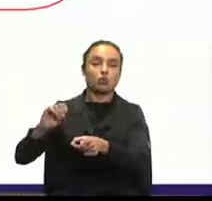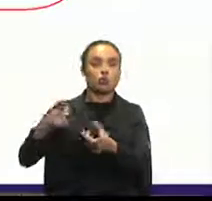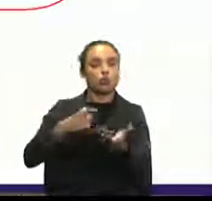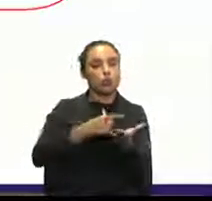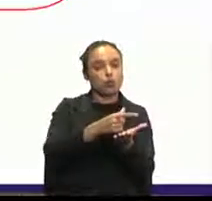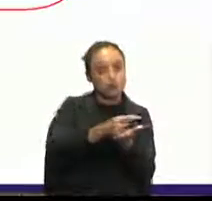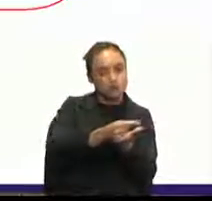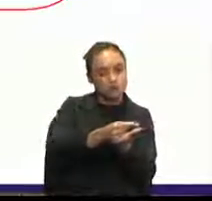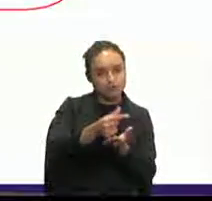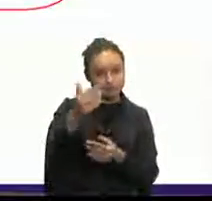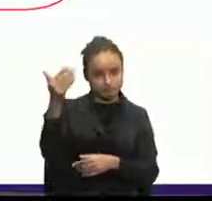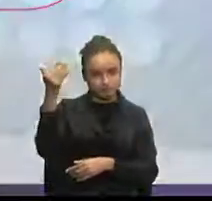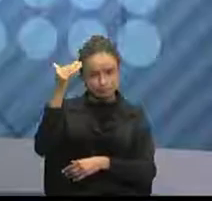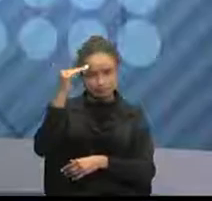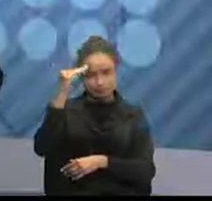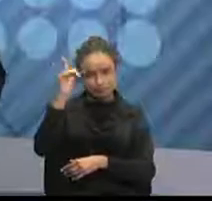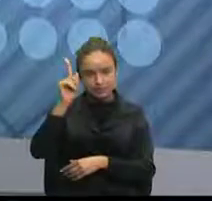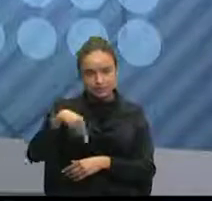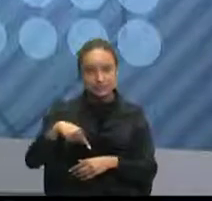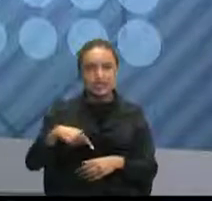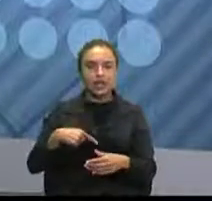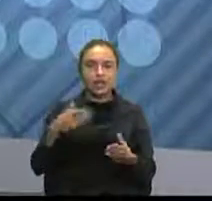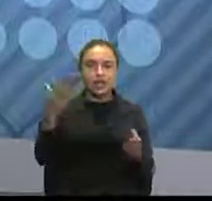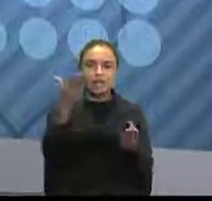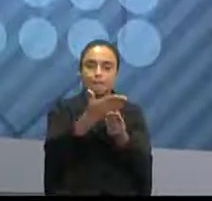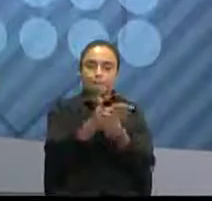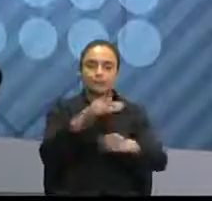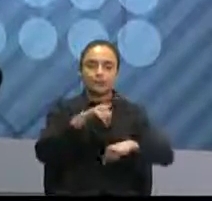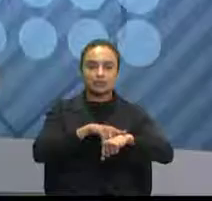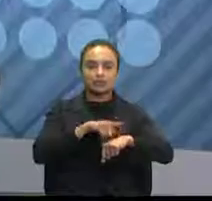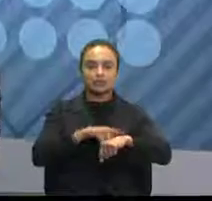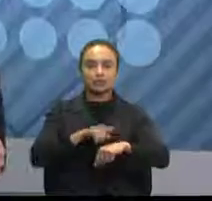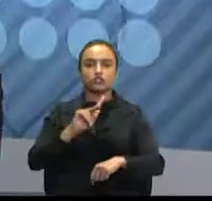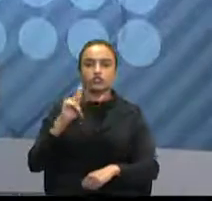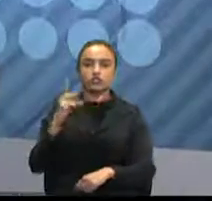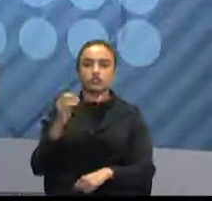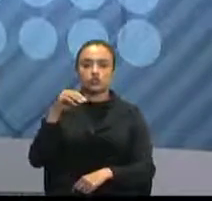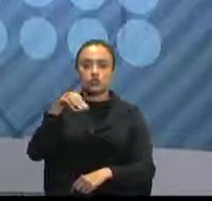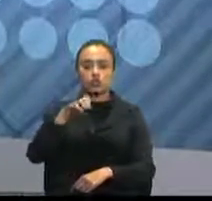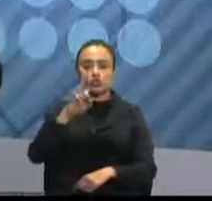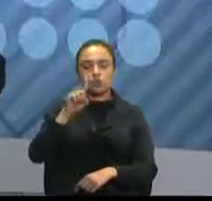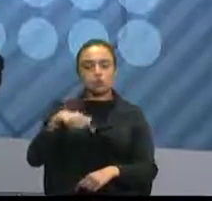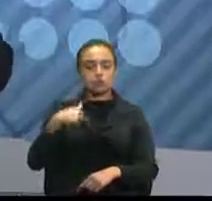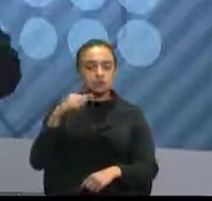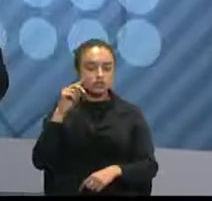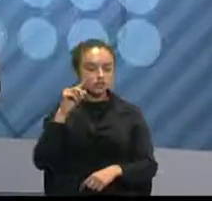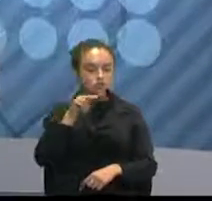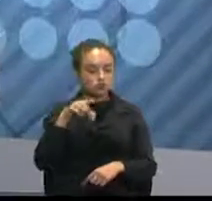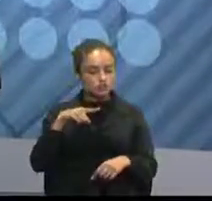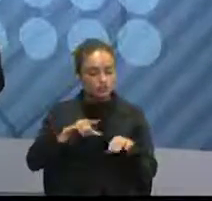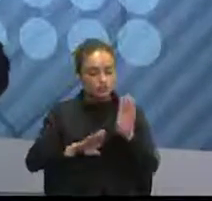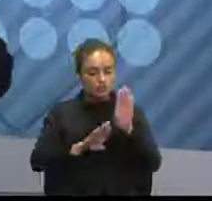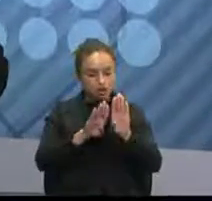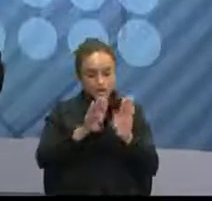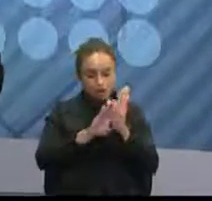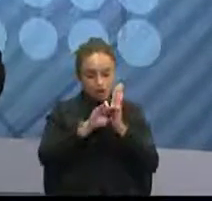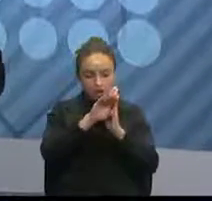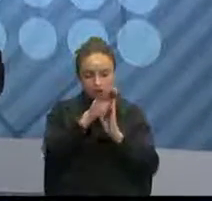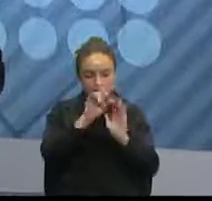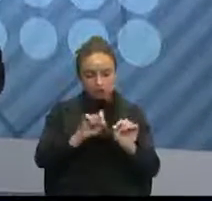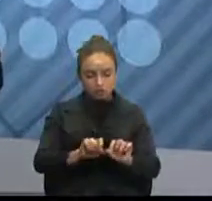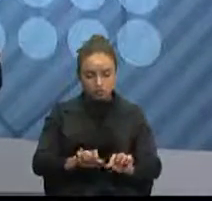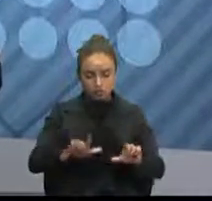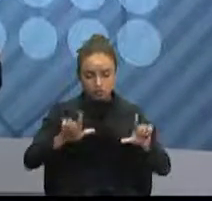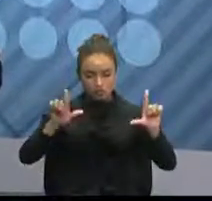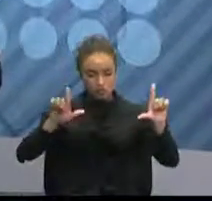cada vista normalmente é quando eu tô ali no meu ombro walker eu abro ele veja as ações serão negociadas é uma tela que